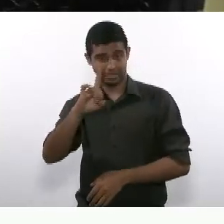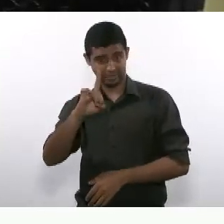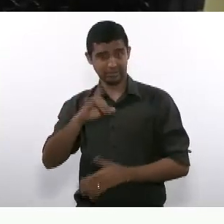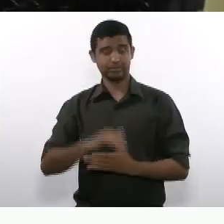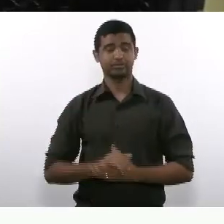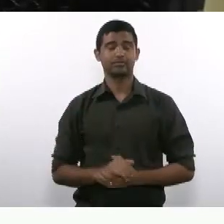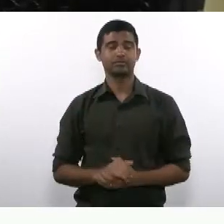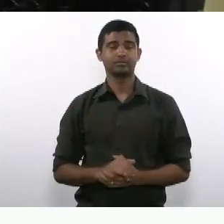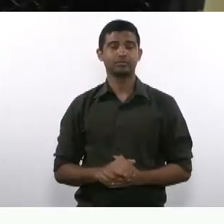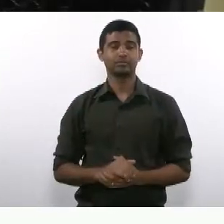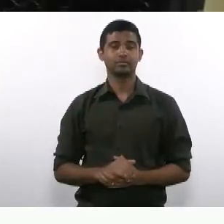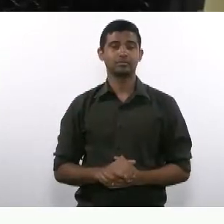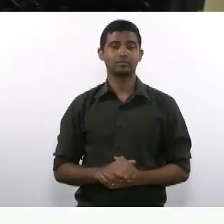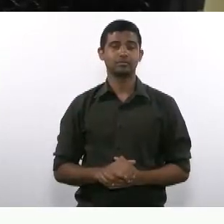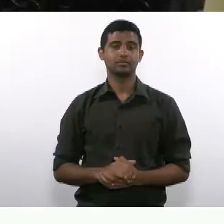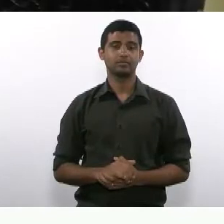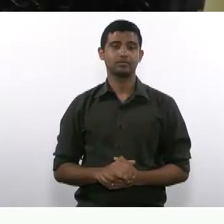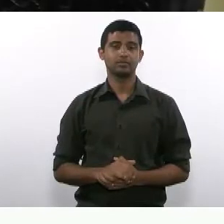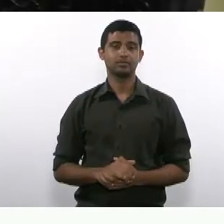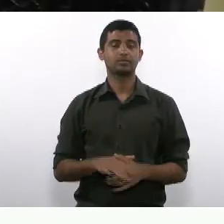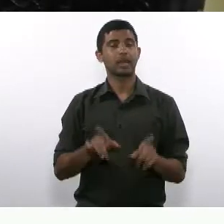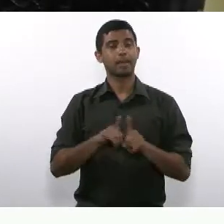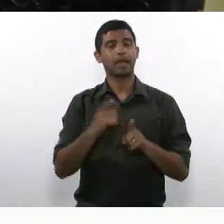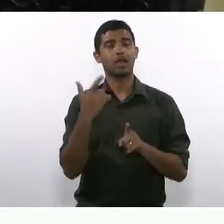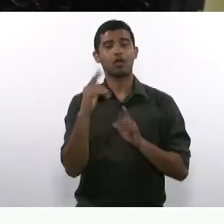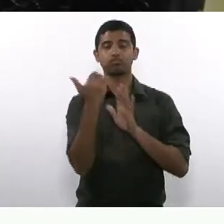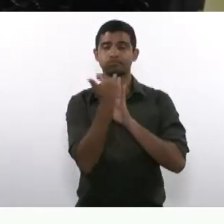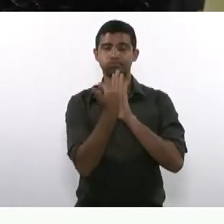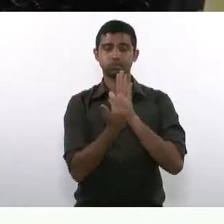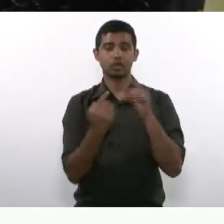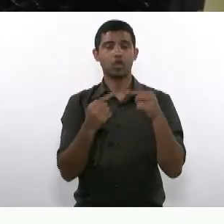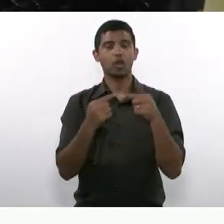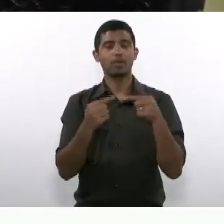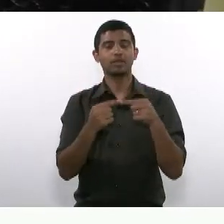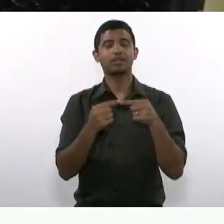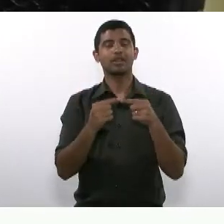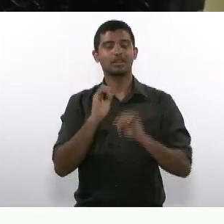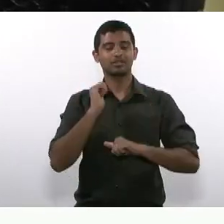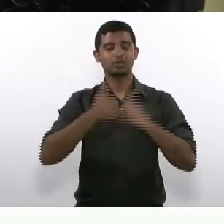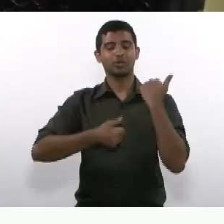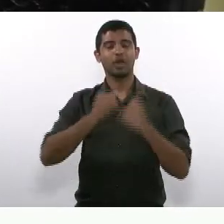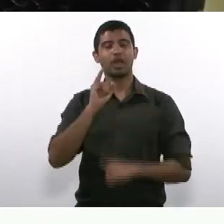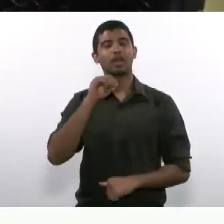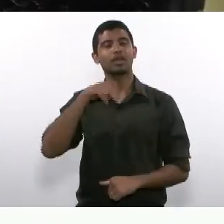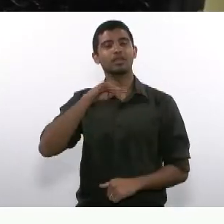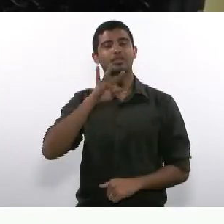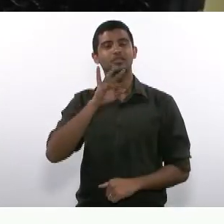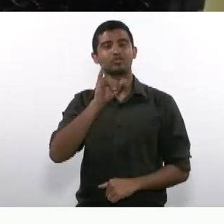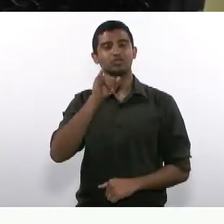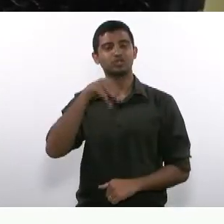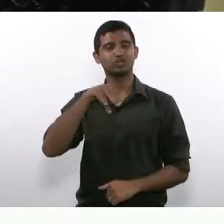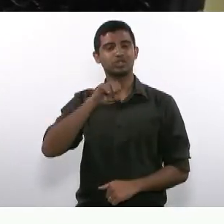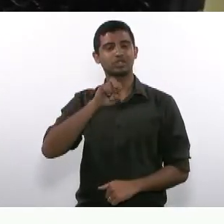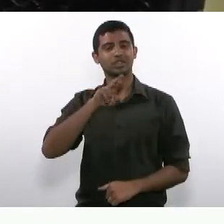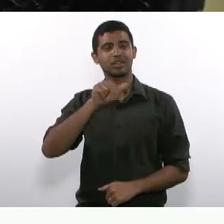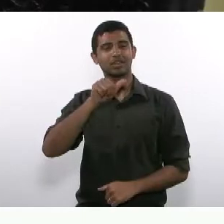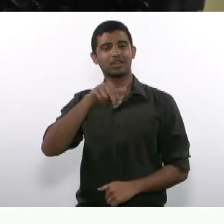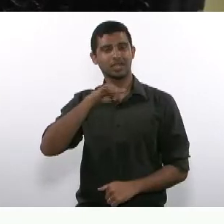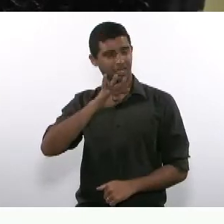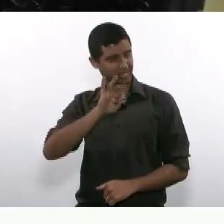empoderadas, e assim como um outro programa de trabalho deles, o Esporte Itinerante. É um orçamento que vem